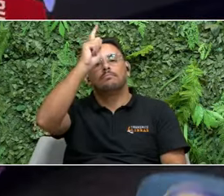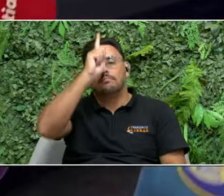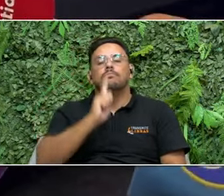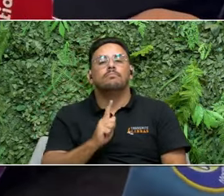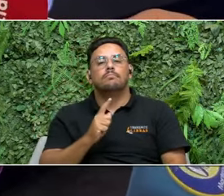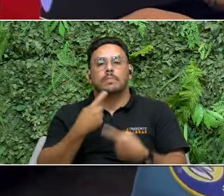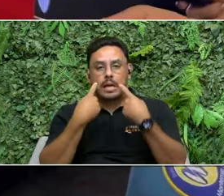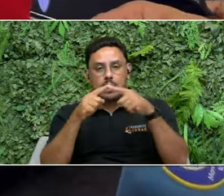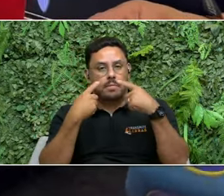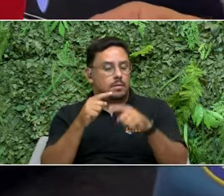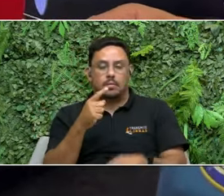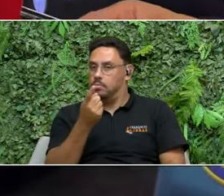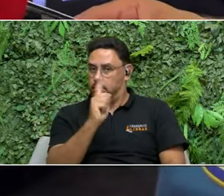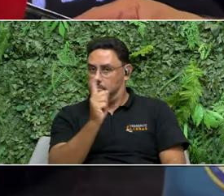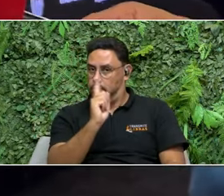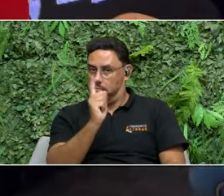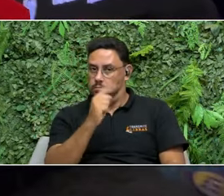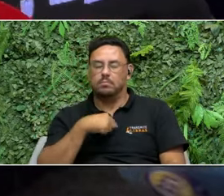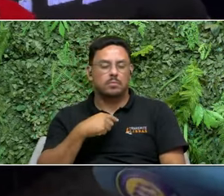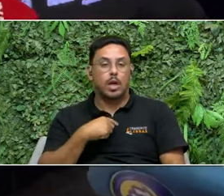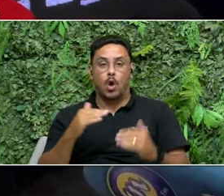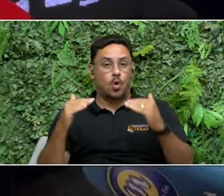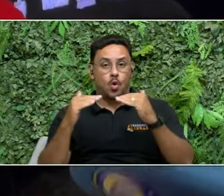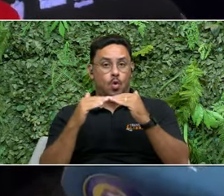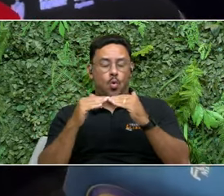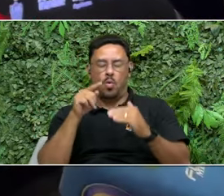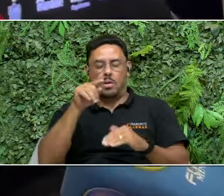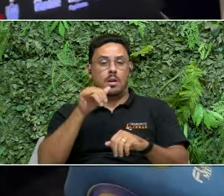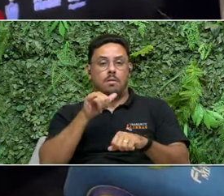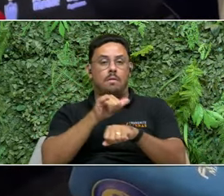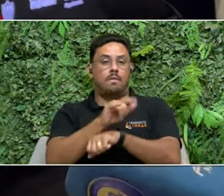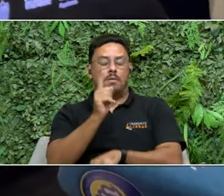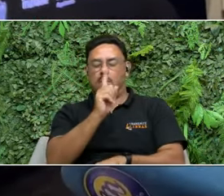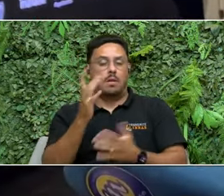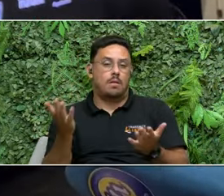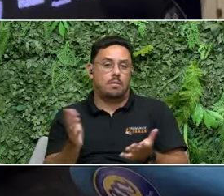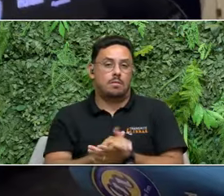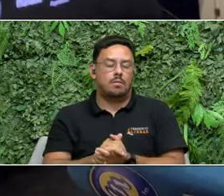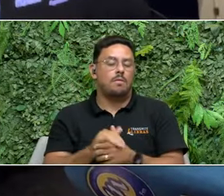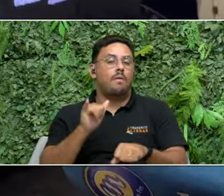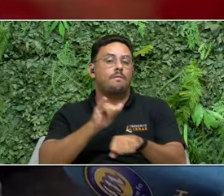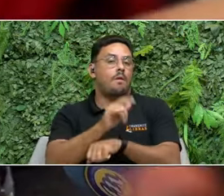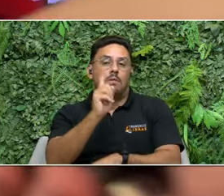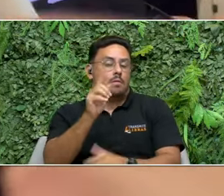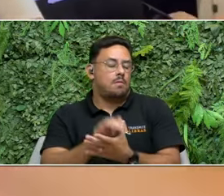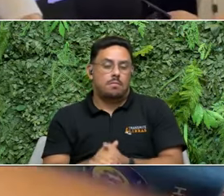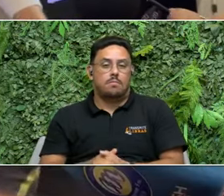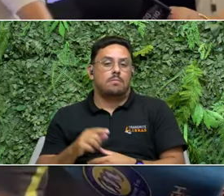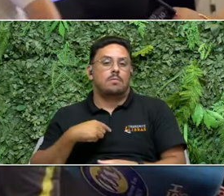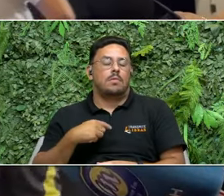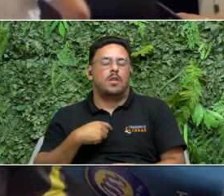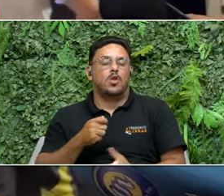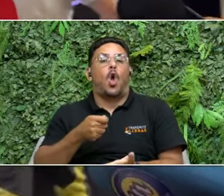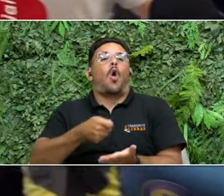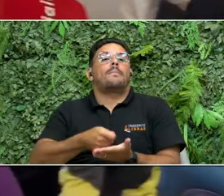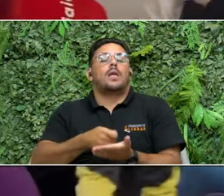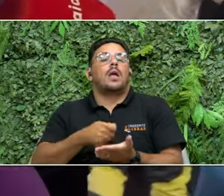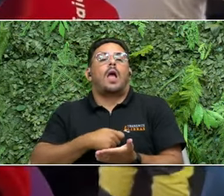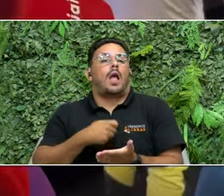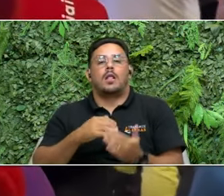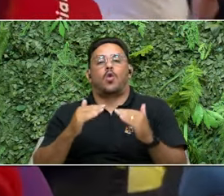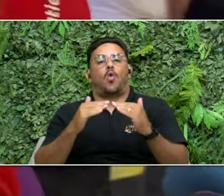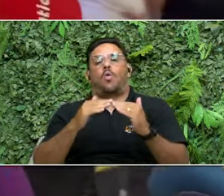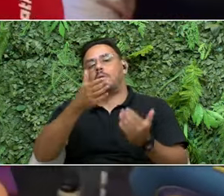reclamação não foi eu apenas não concordei com a falta dele que como você acabou de falar Não foi falta eu não concordei eu não sou obrigado a concordar